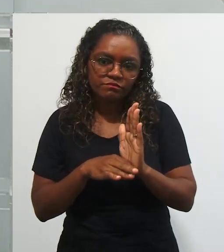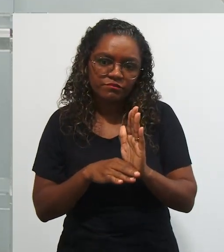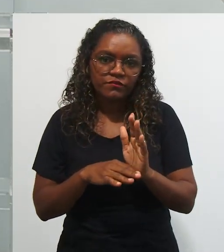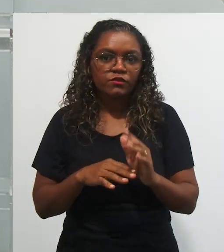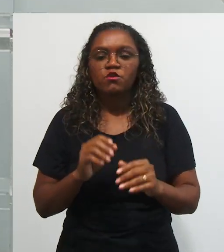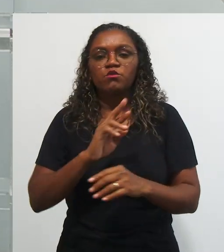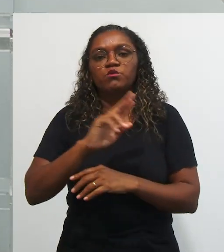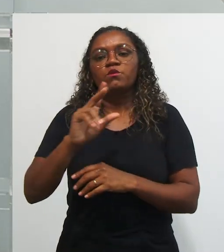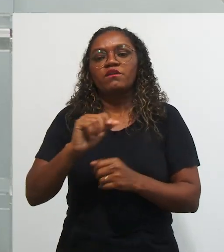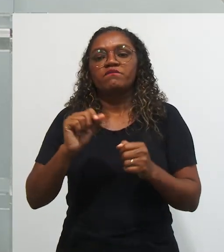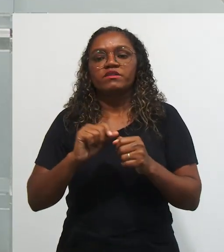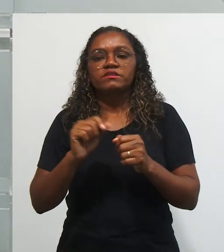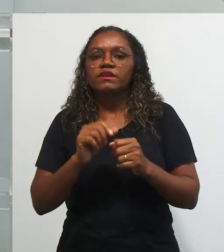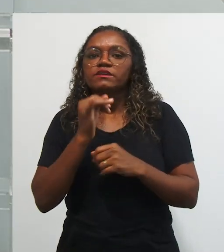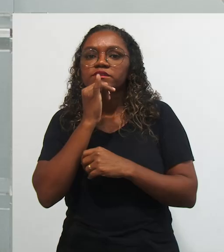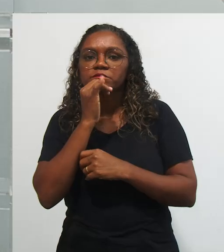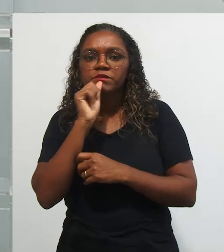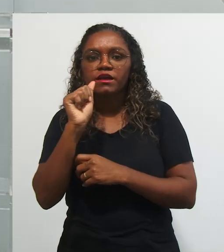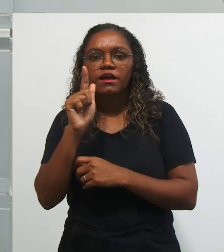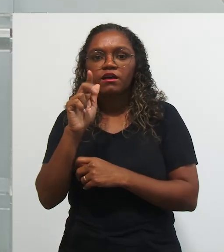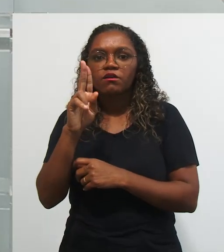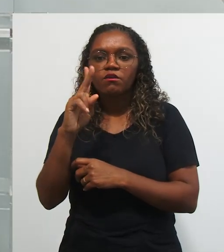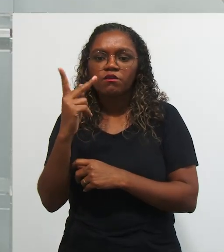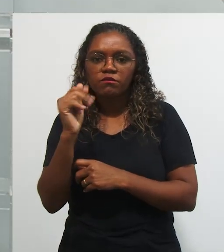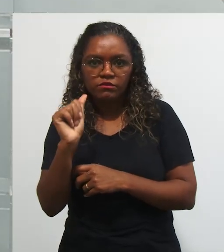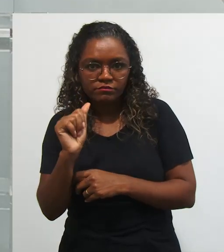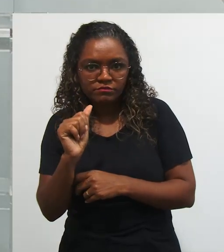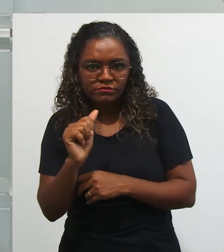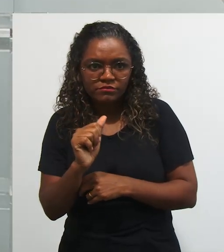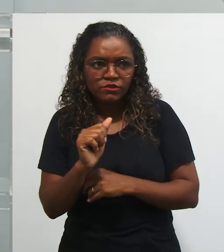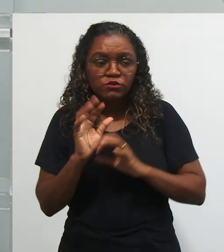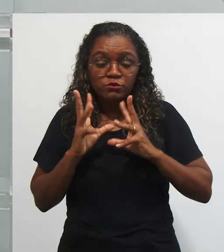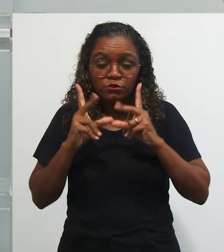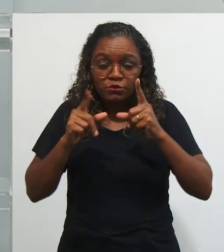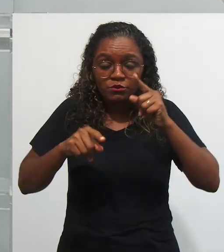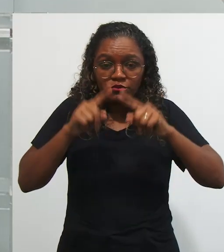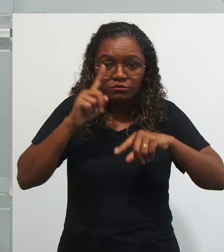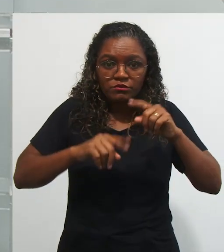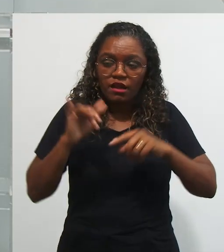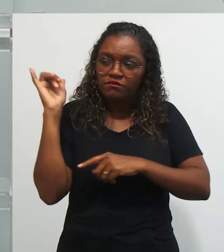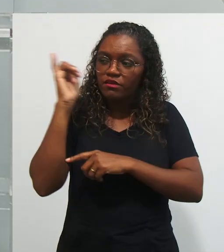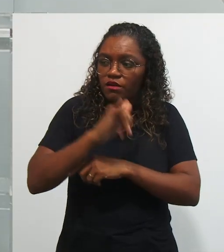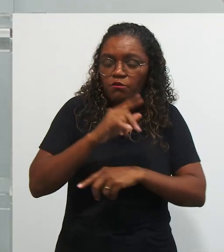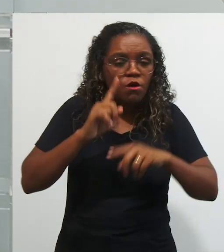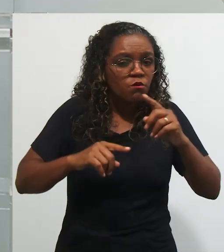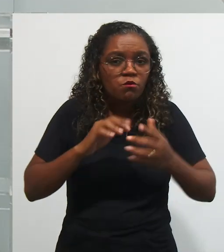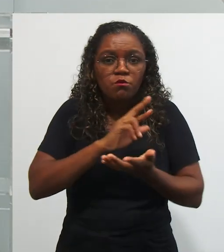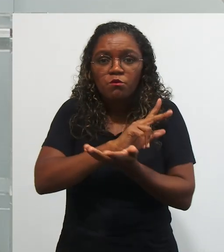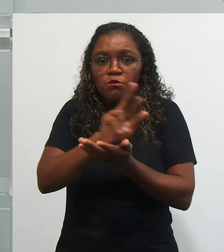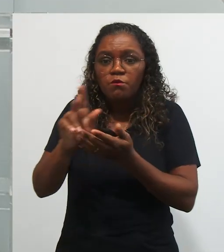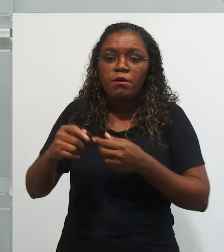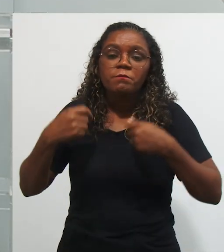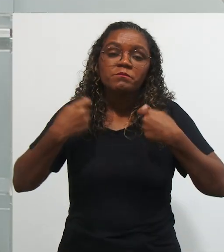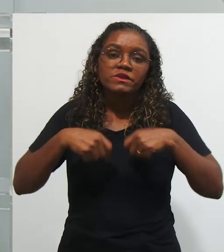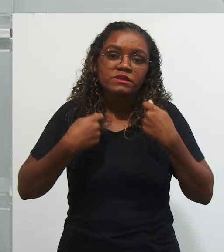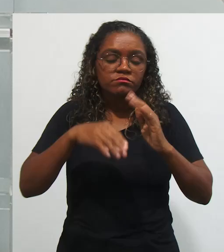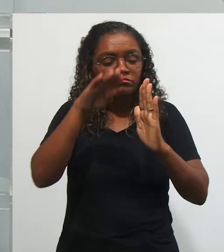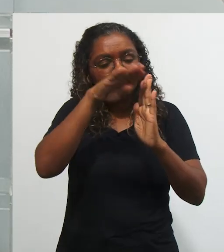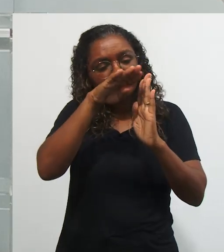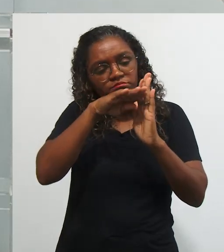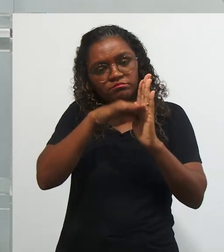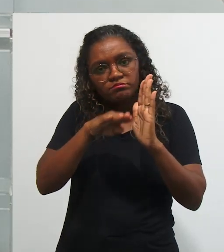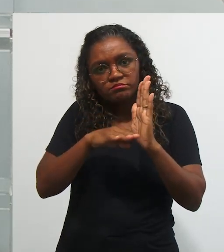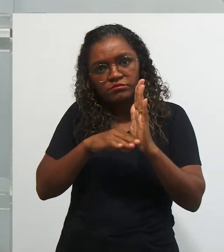construir, né, fazer uma agulha, tem que ter normas. Para você fazer um avião, também tem que ter normas. Essas normas, elas conferem